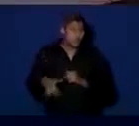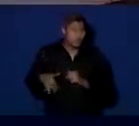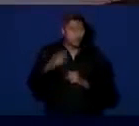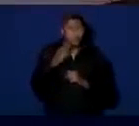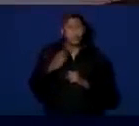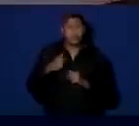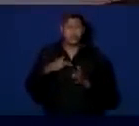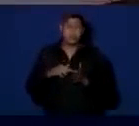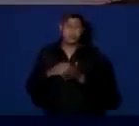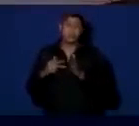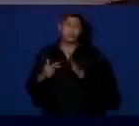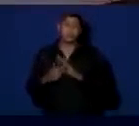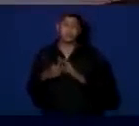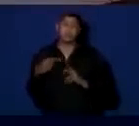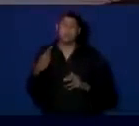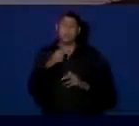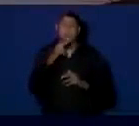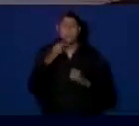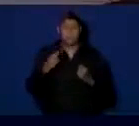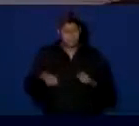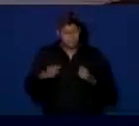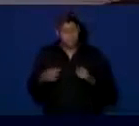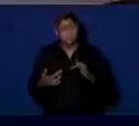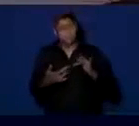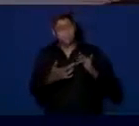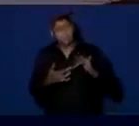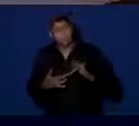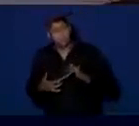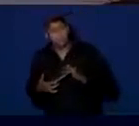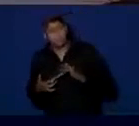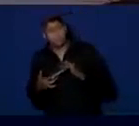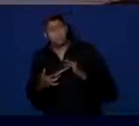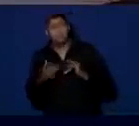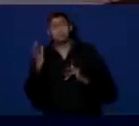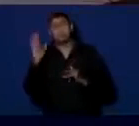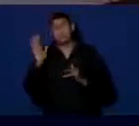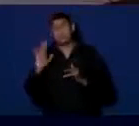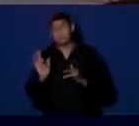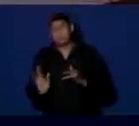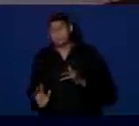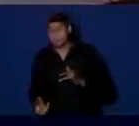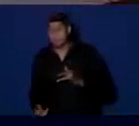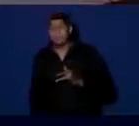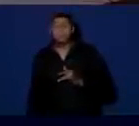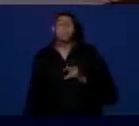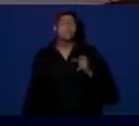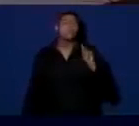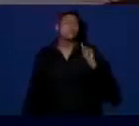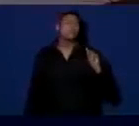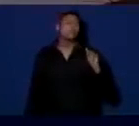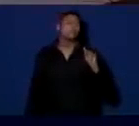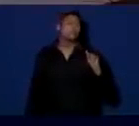eu interpreto? Que a gente vai ter que conviver, né, com o Brasil, não necessariamente